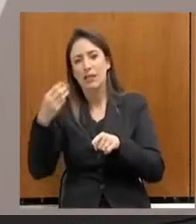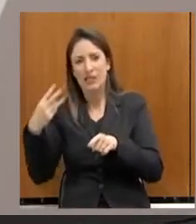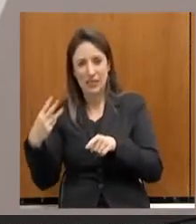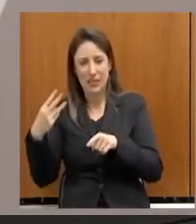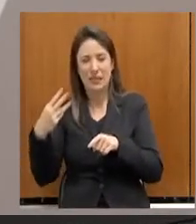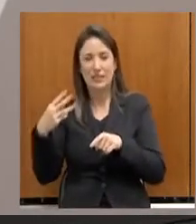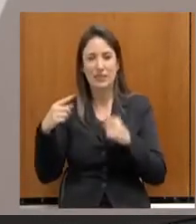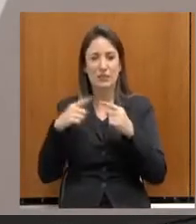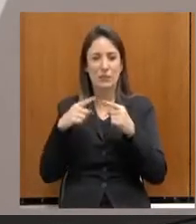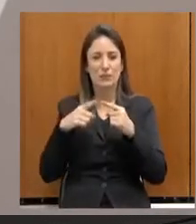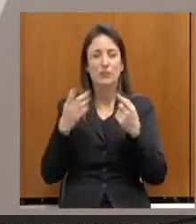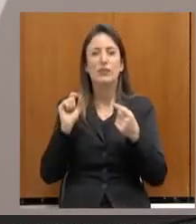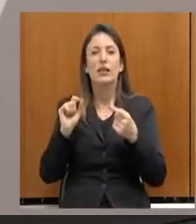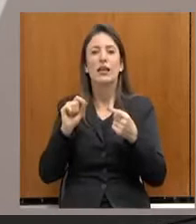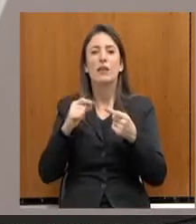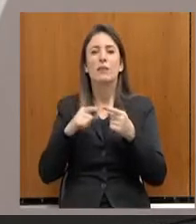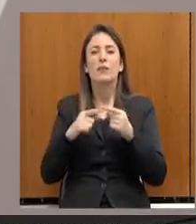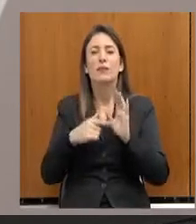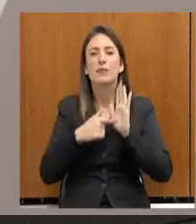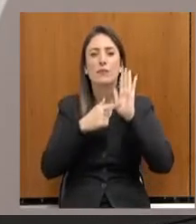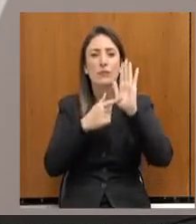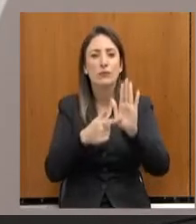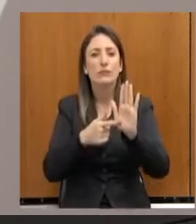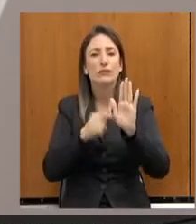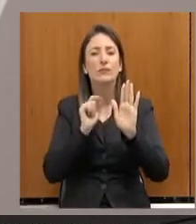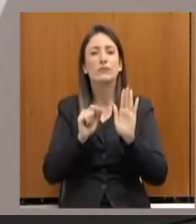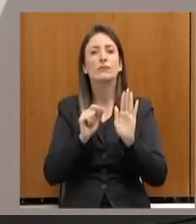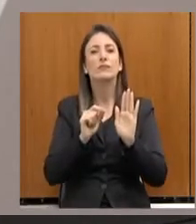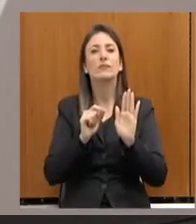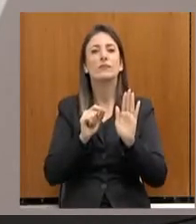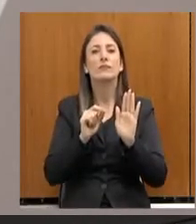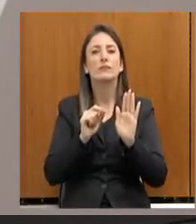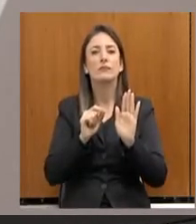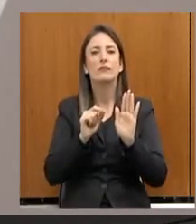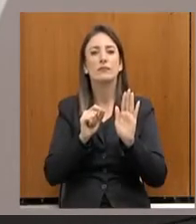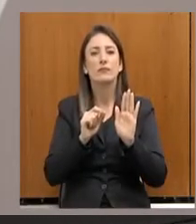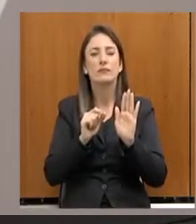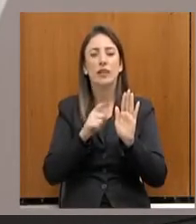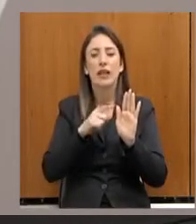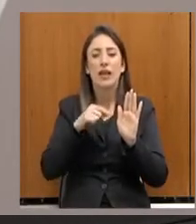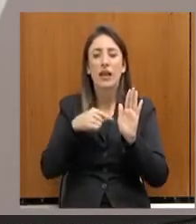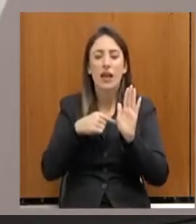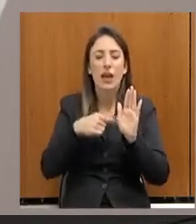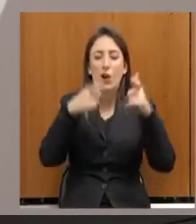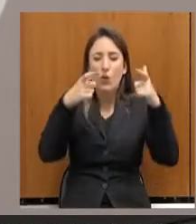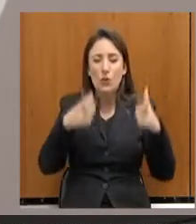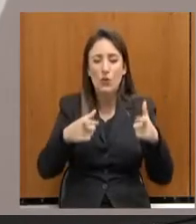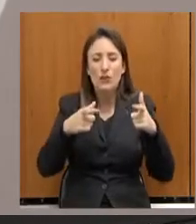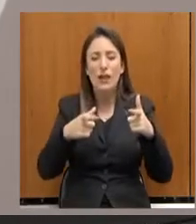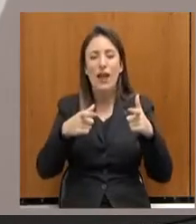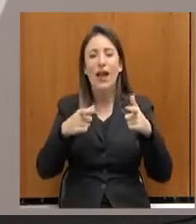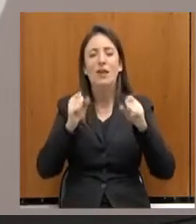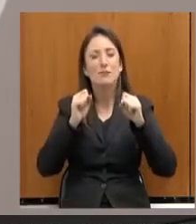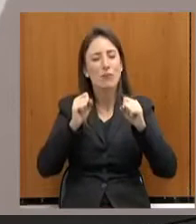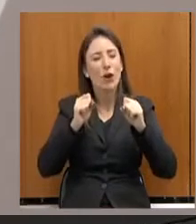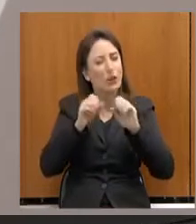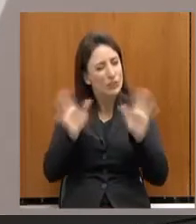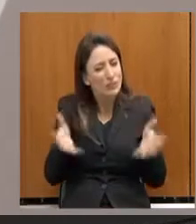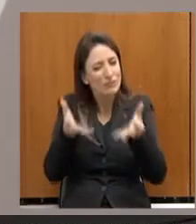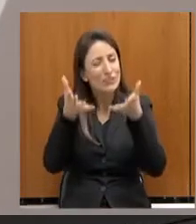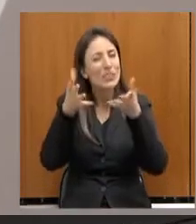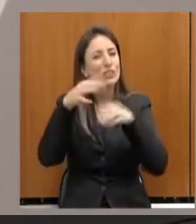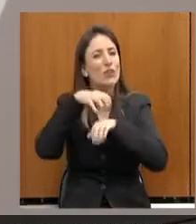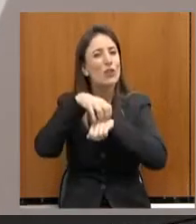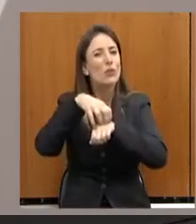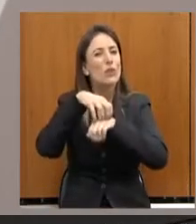é um espelho d'água onde possa fortalecer o turismo a beleza da nossa região mas